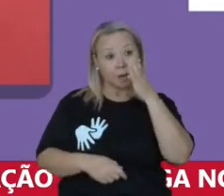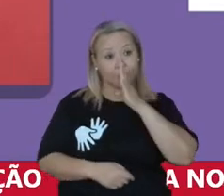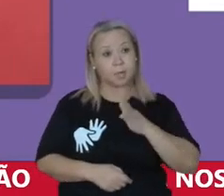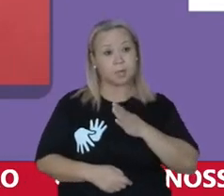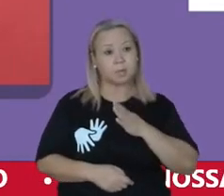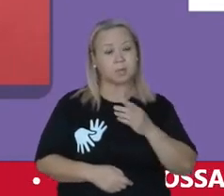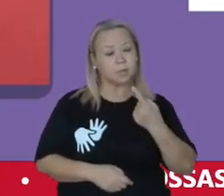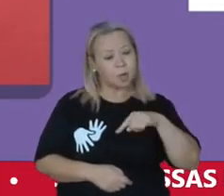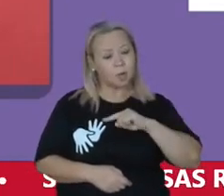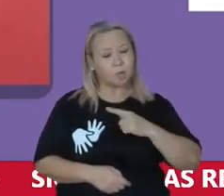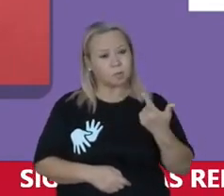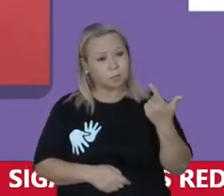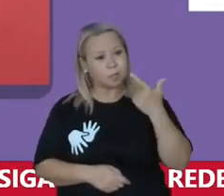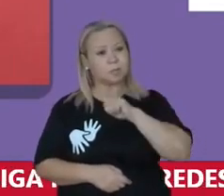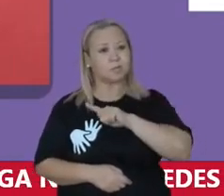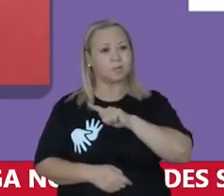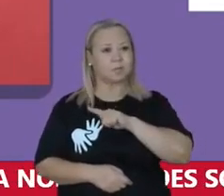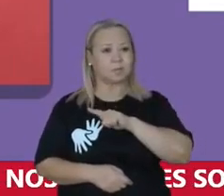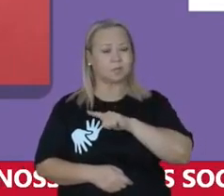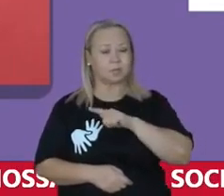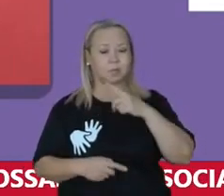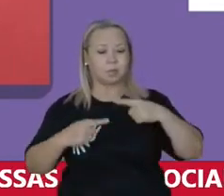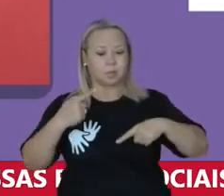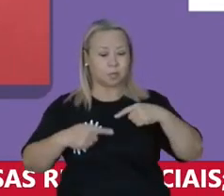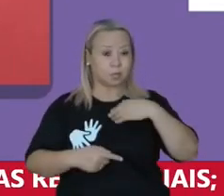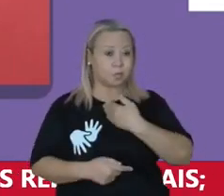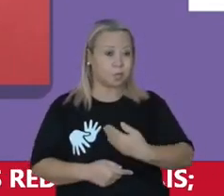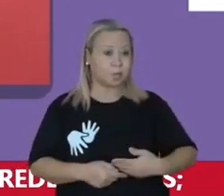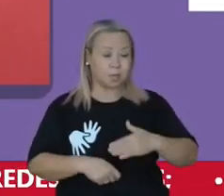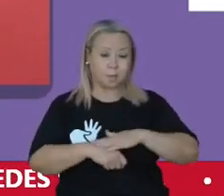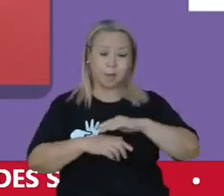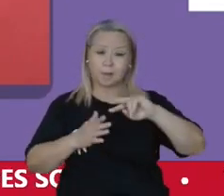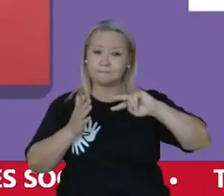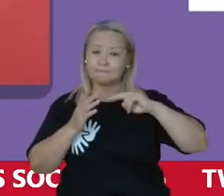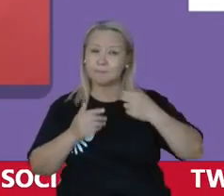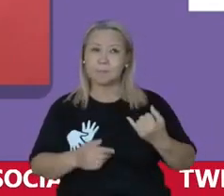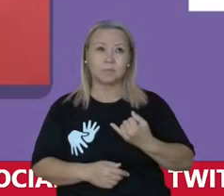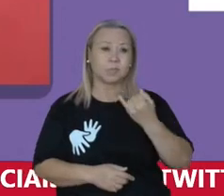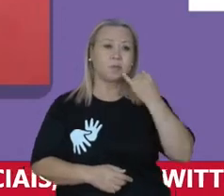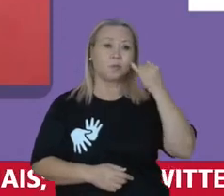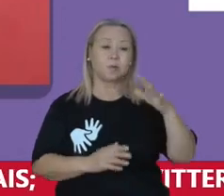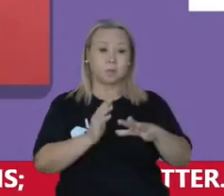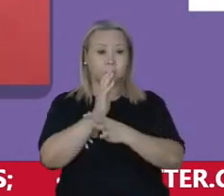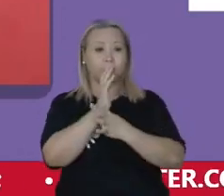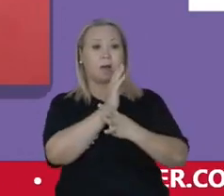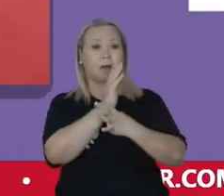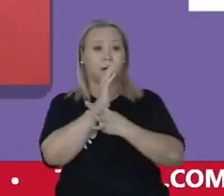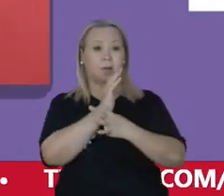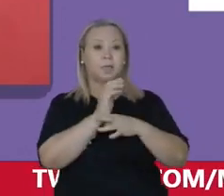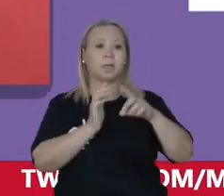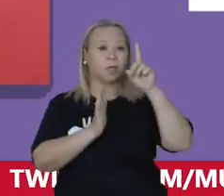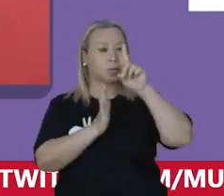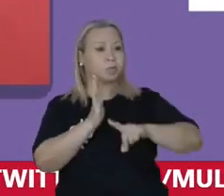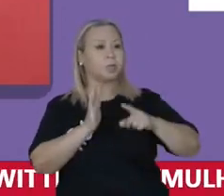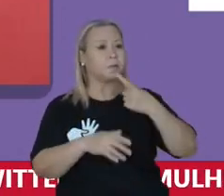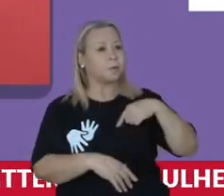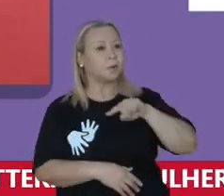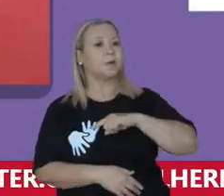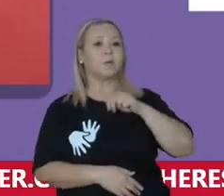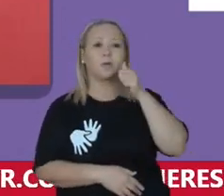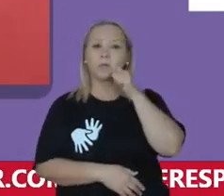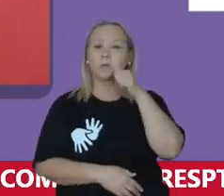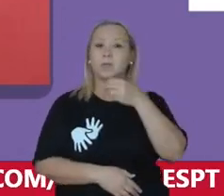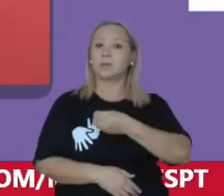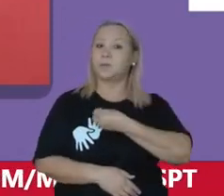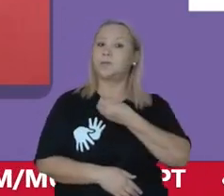avançamos bastante em políticas públicas das mais significativas que garantem direitos para nós mulheres